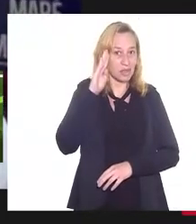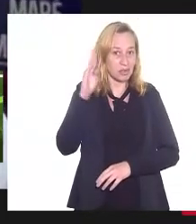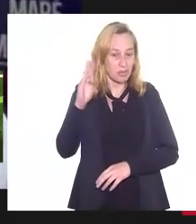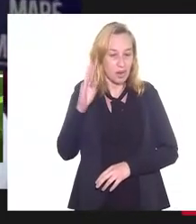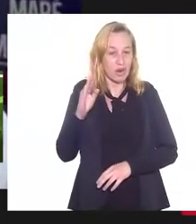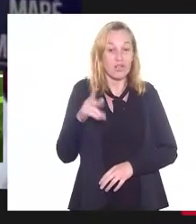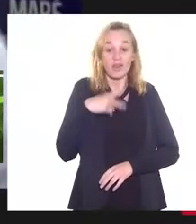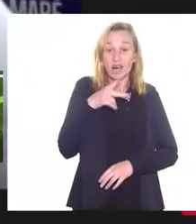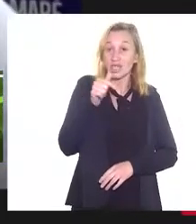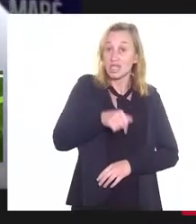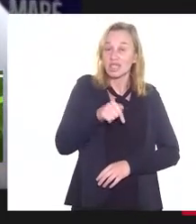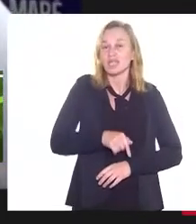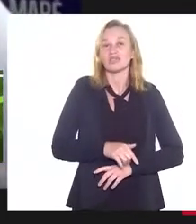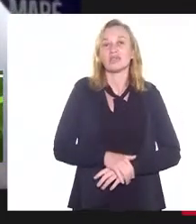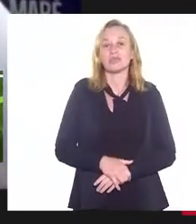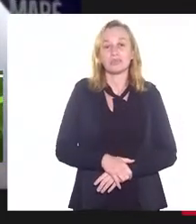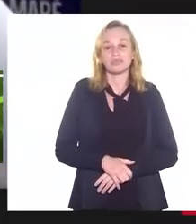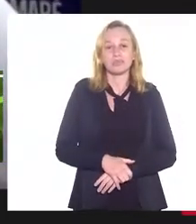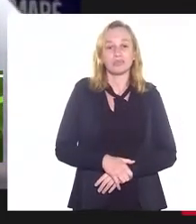trazendo aqui